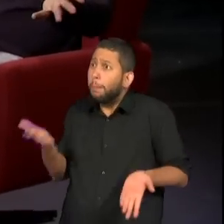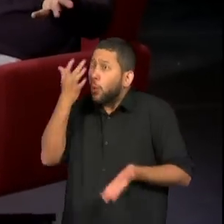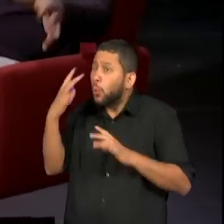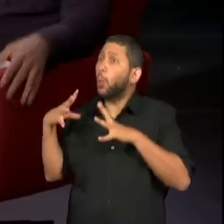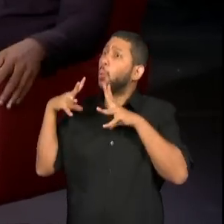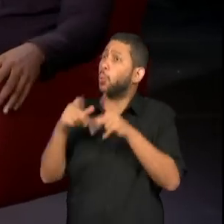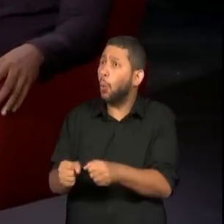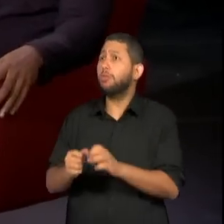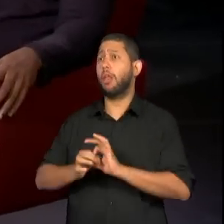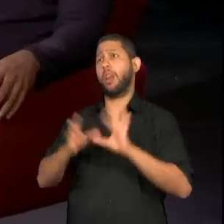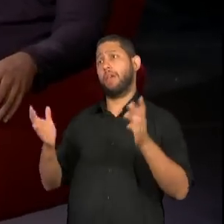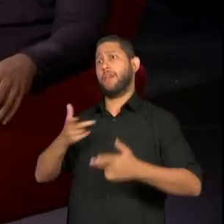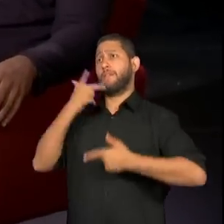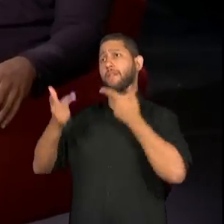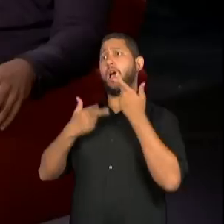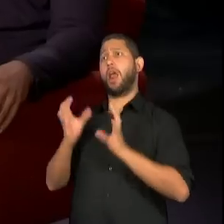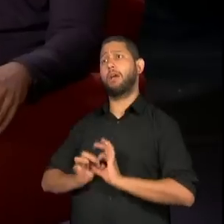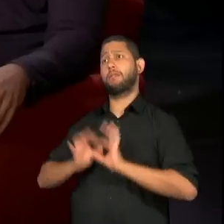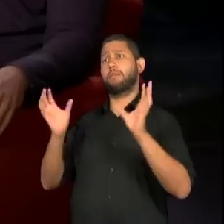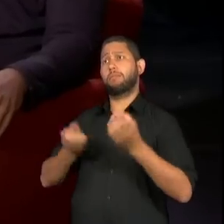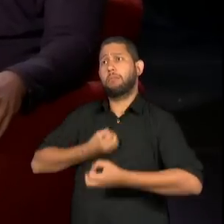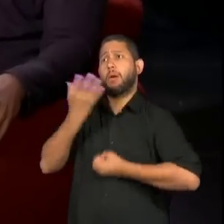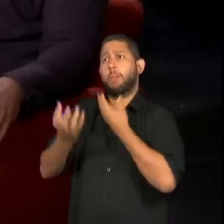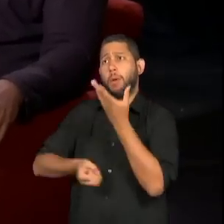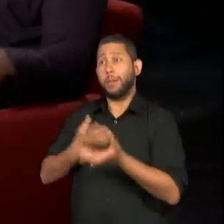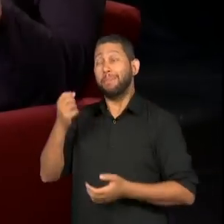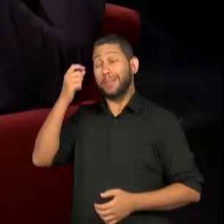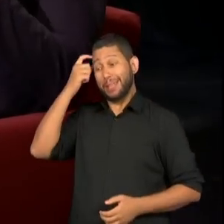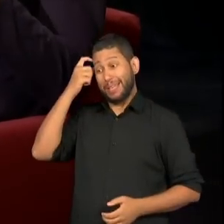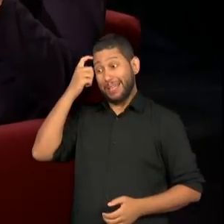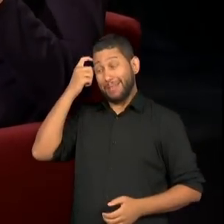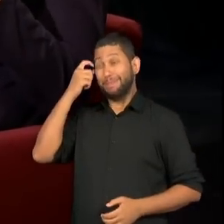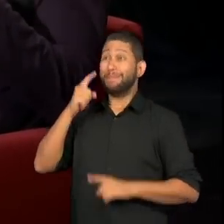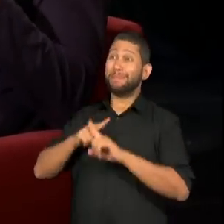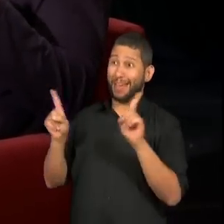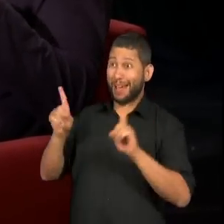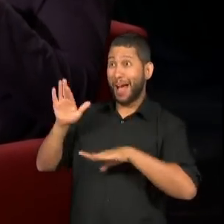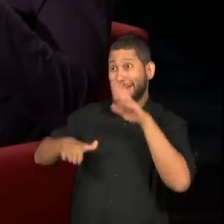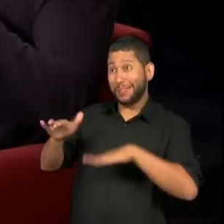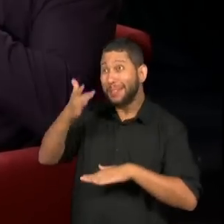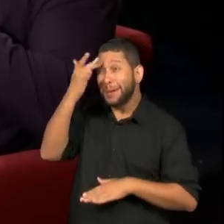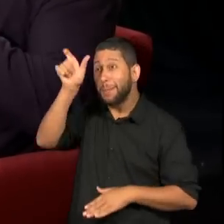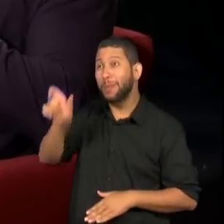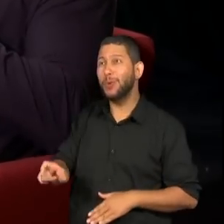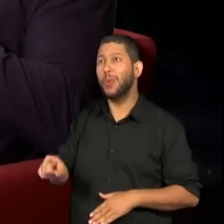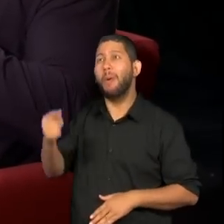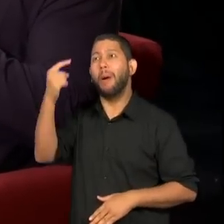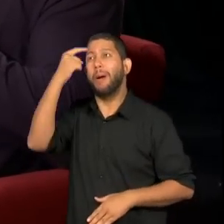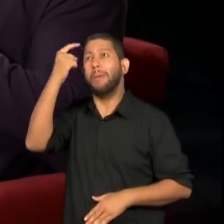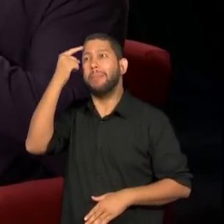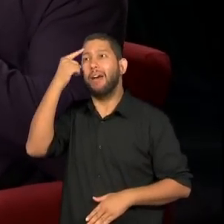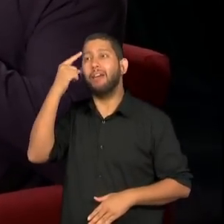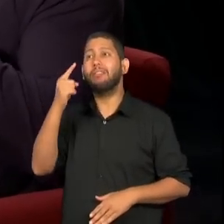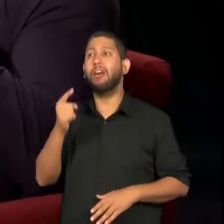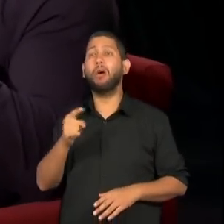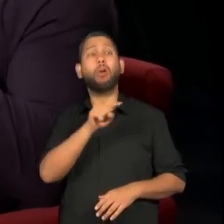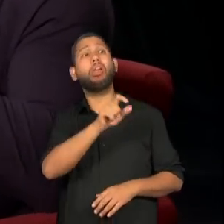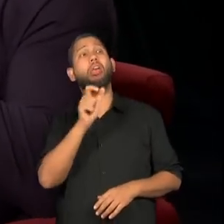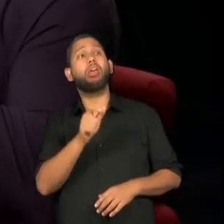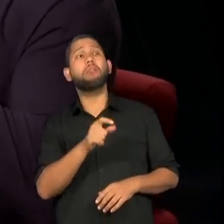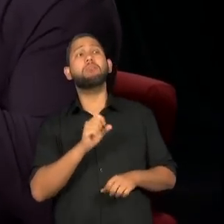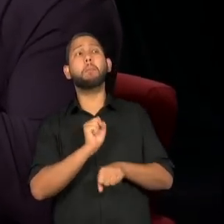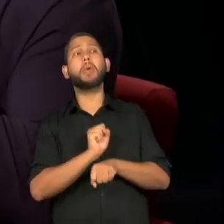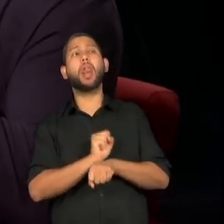Todo mundo pode falar, mas é que às vezes as pessoas esperam muito de onde não se deve esperar.